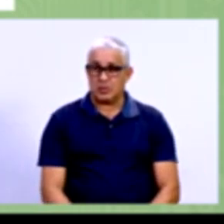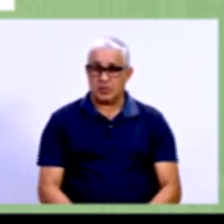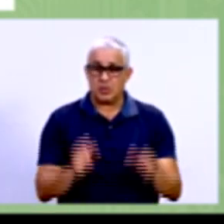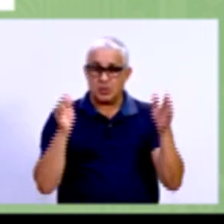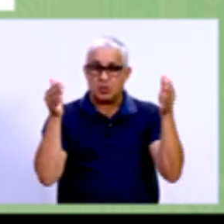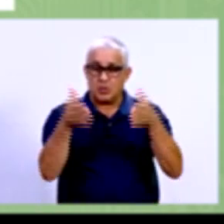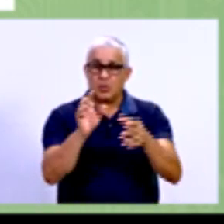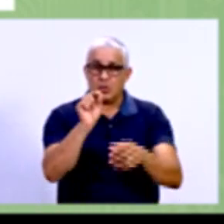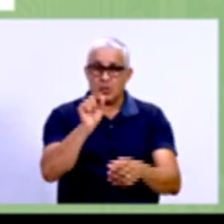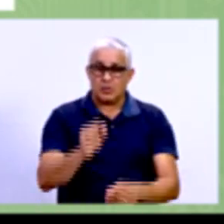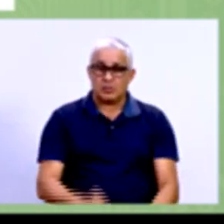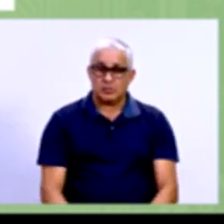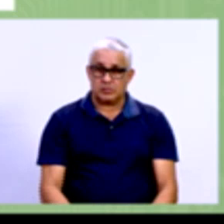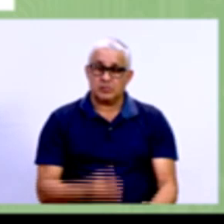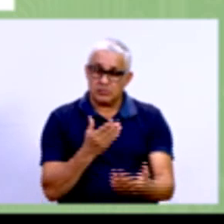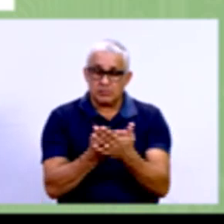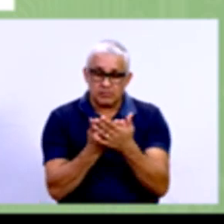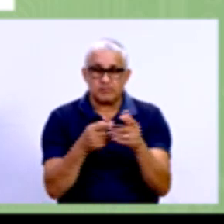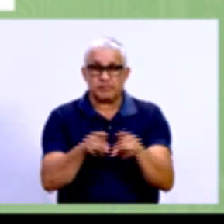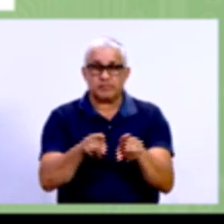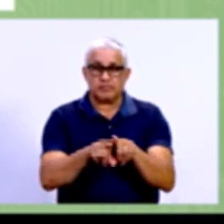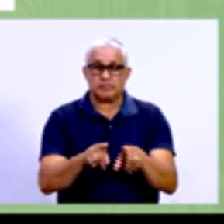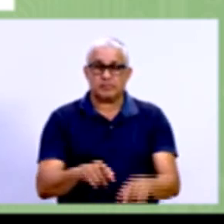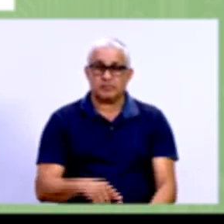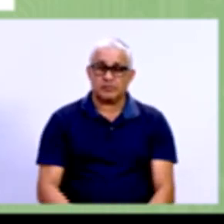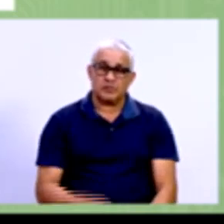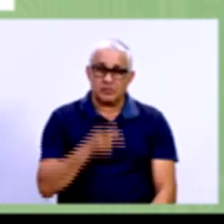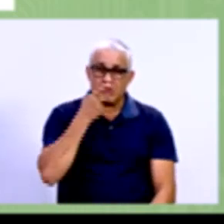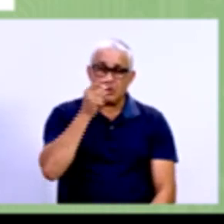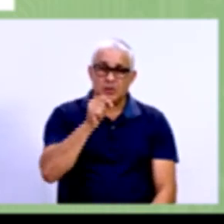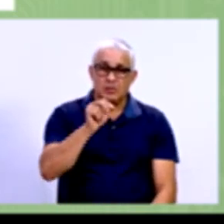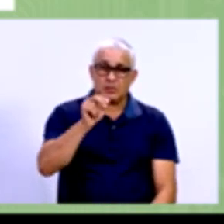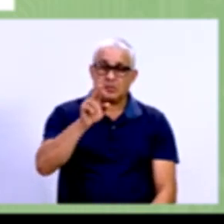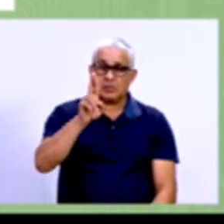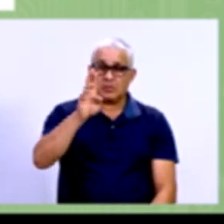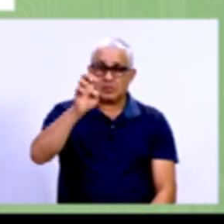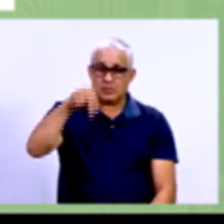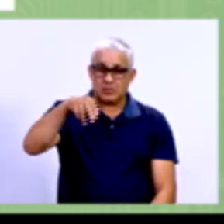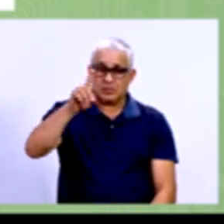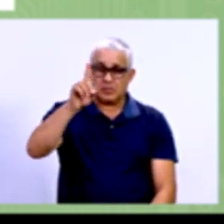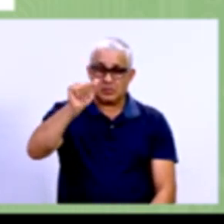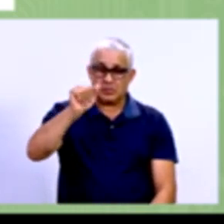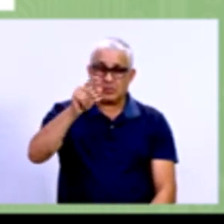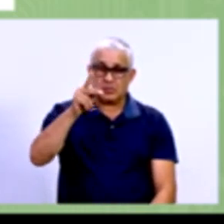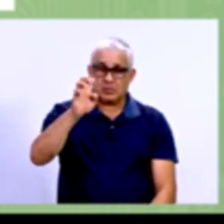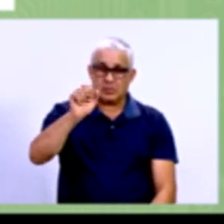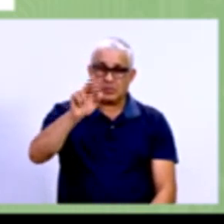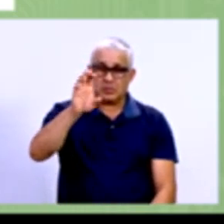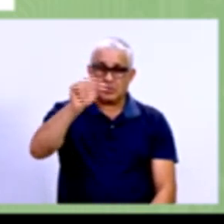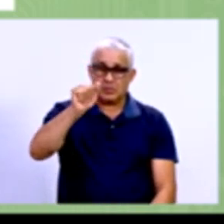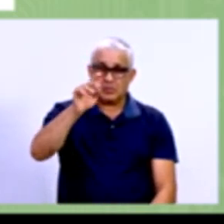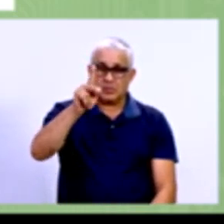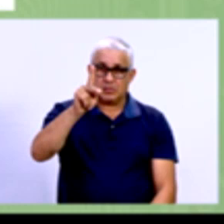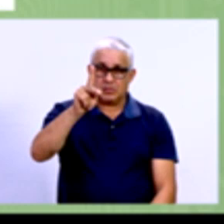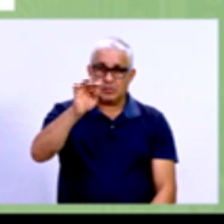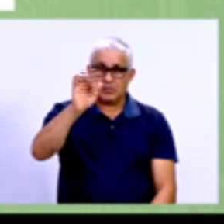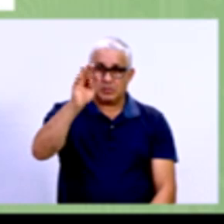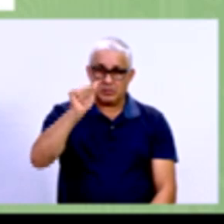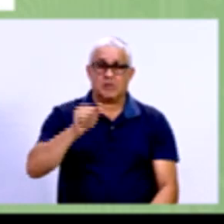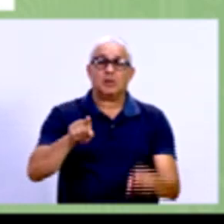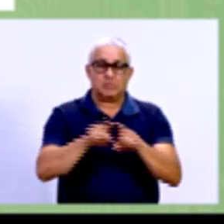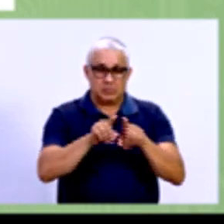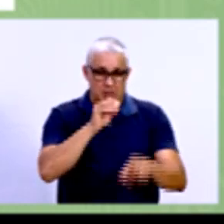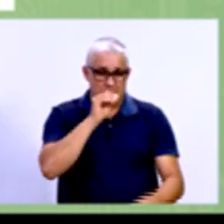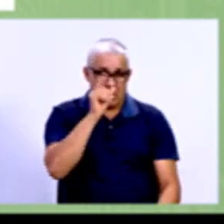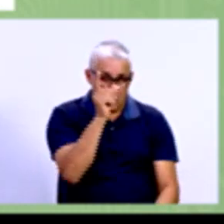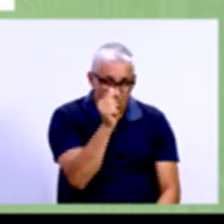bastante nisso dentro das nossas aulas também. Quando a gente está falando de renda per capita, por exemplo, a gente está falando de renda e população.